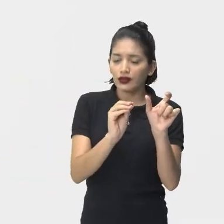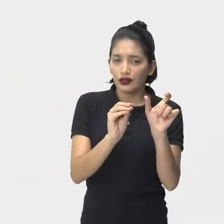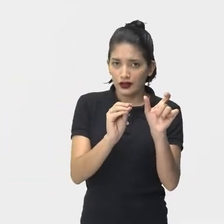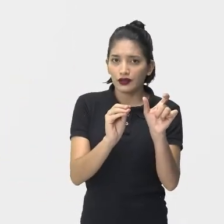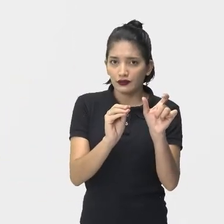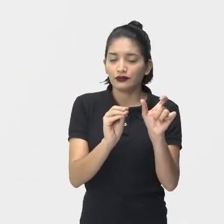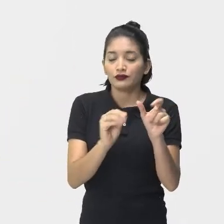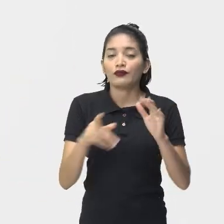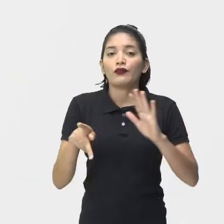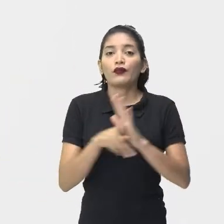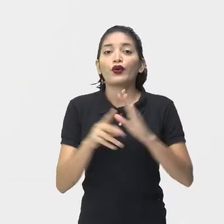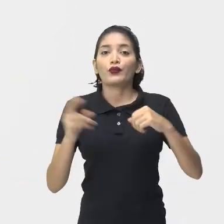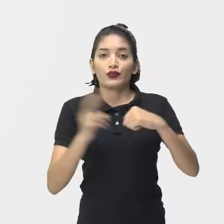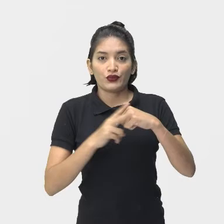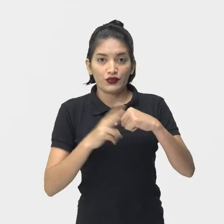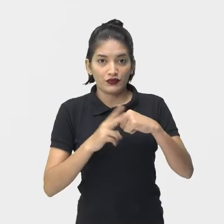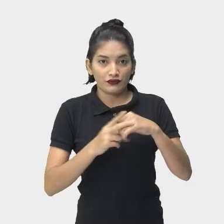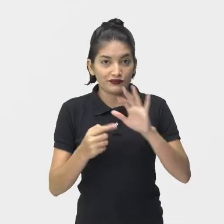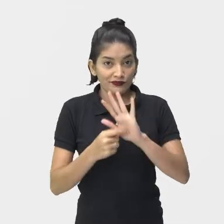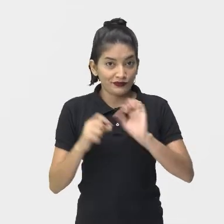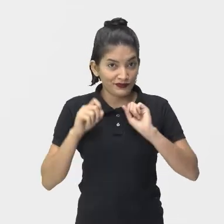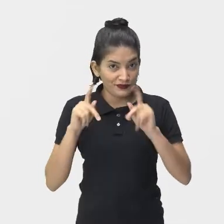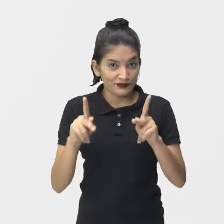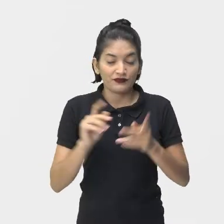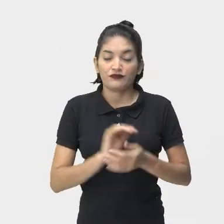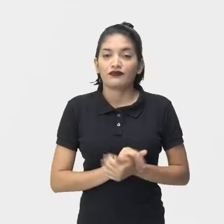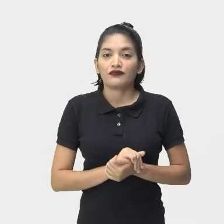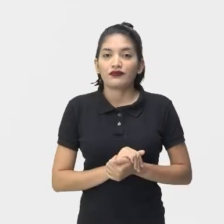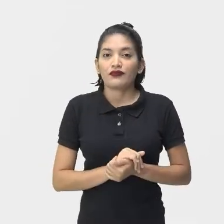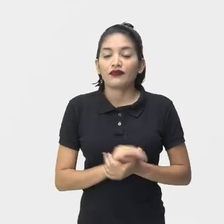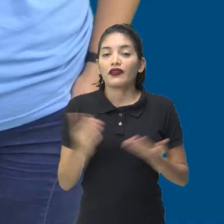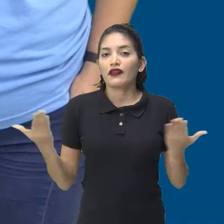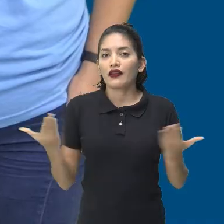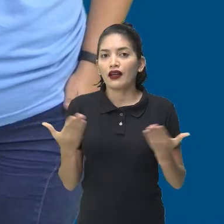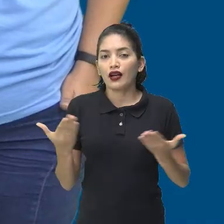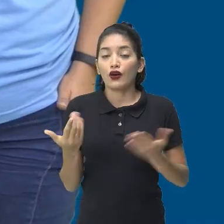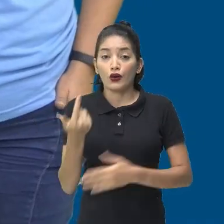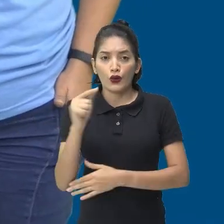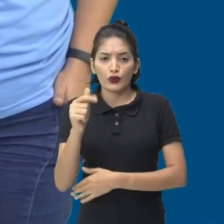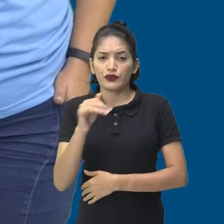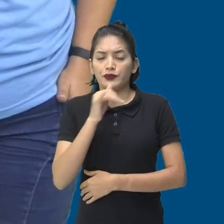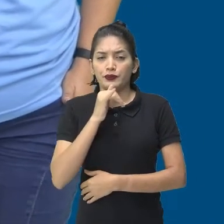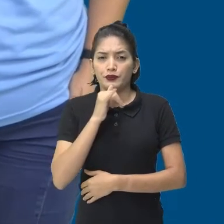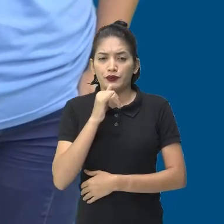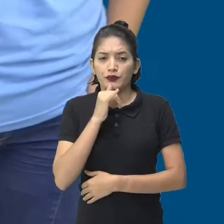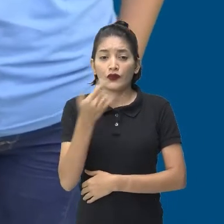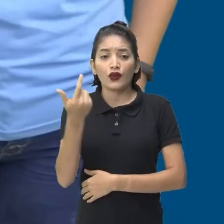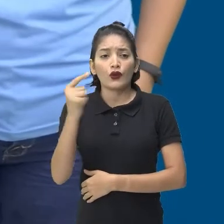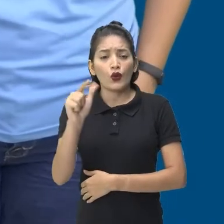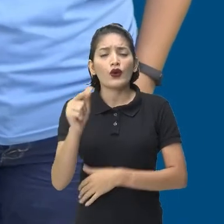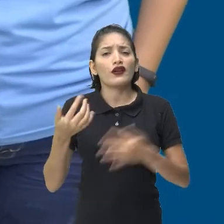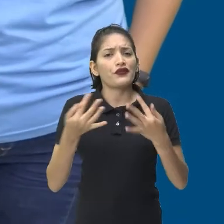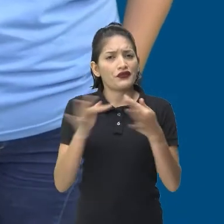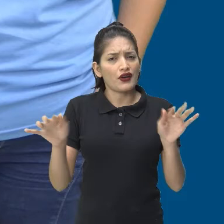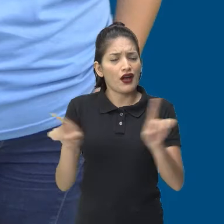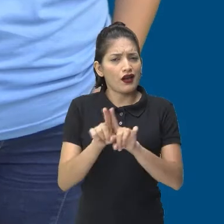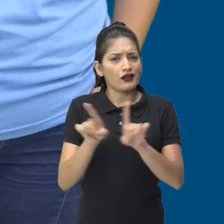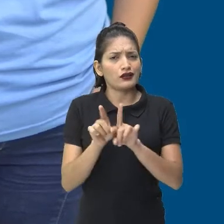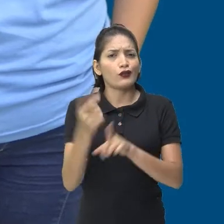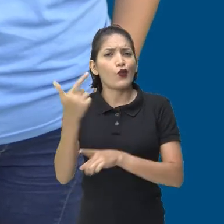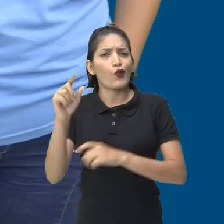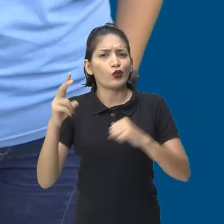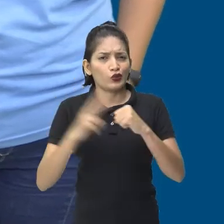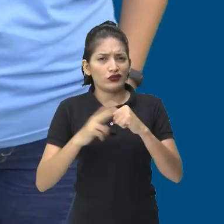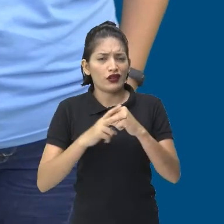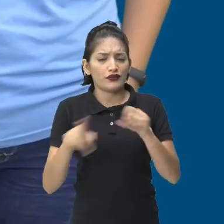ao infinitivo dos verbos apresentados. Tudo bem? Vamos aqui a outros exemplos com outras frases, com outros